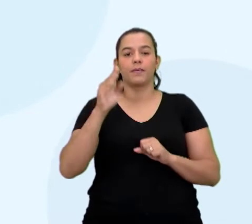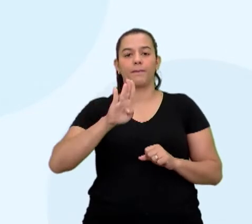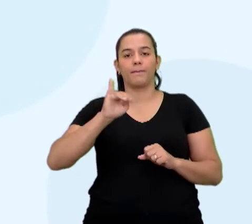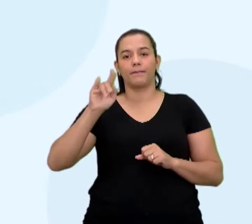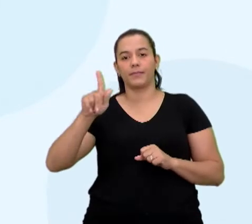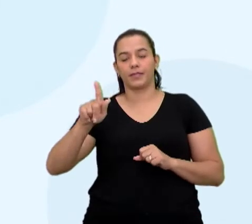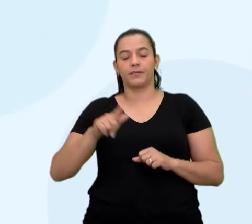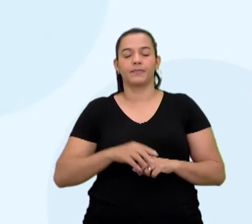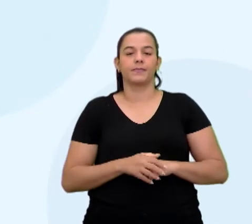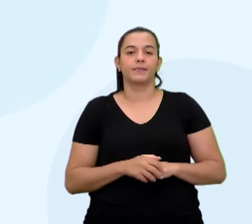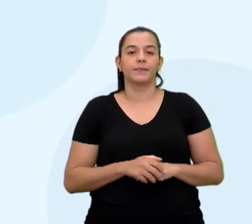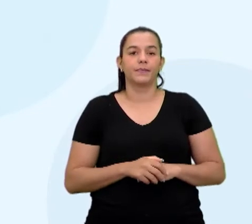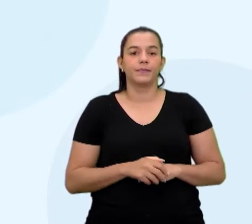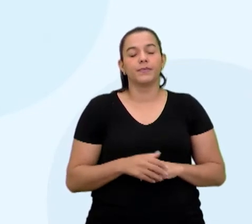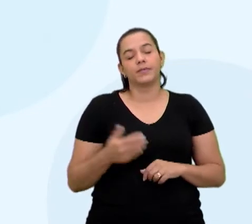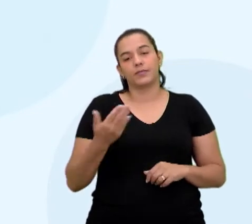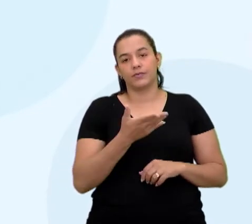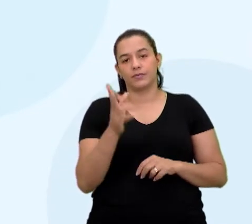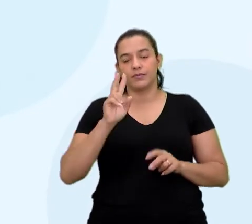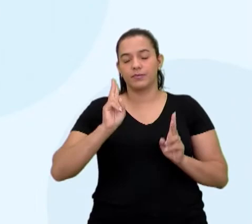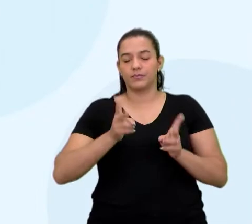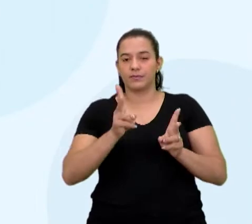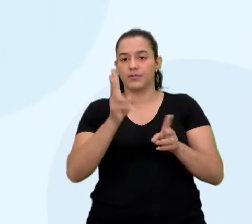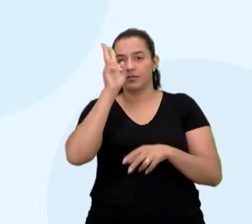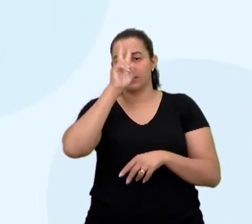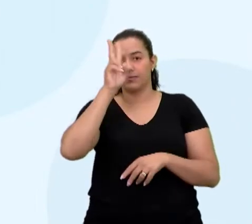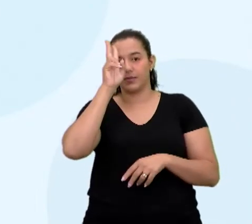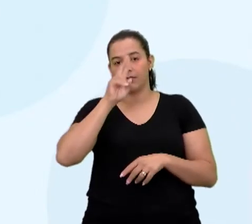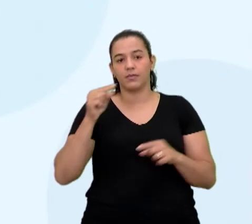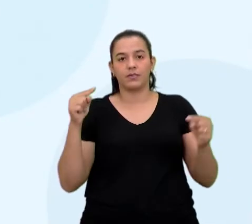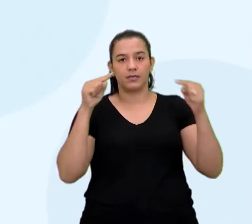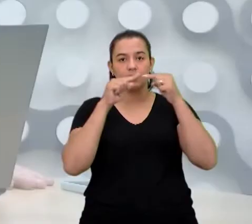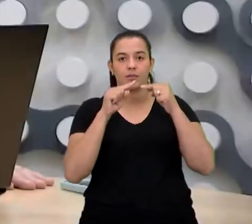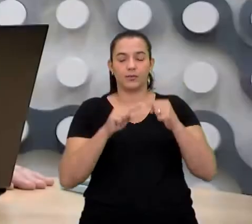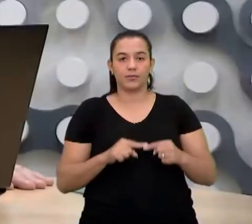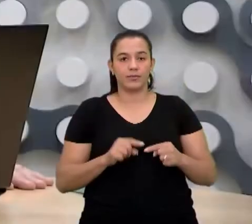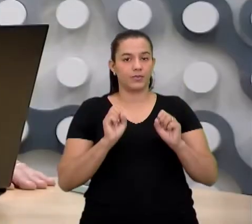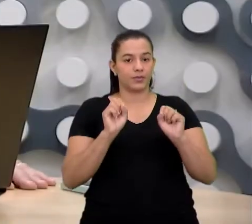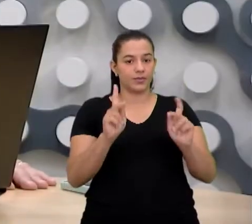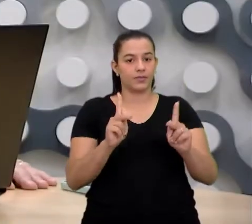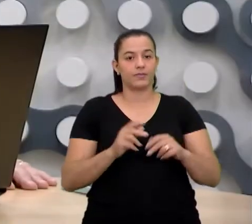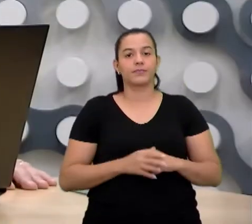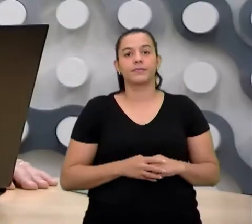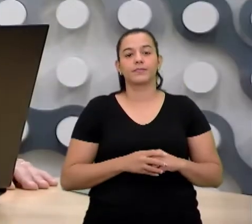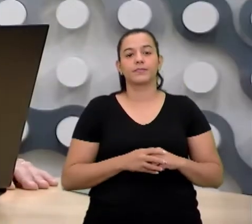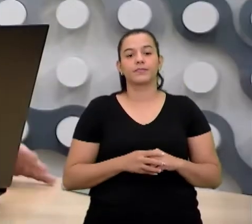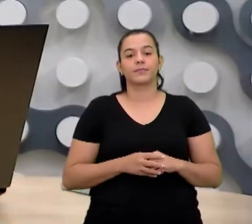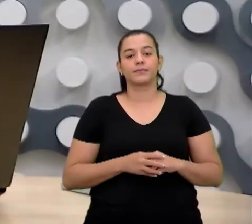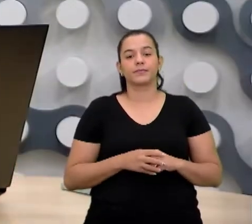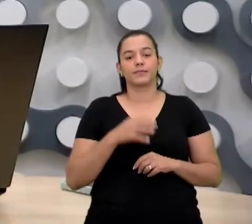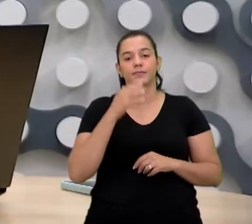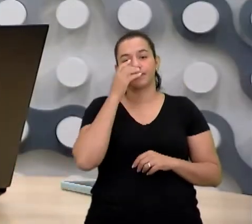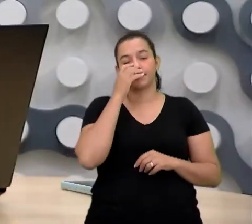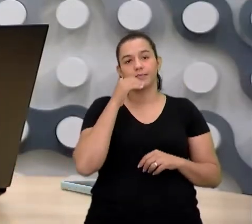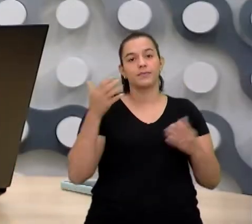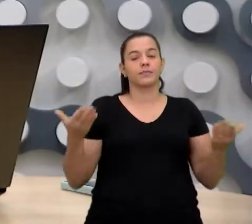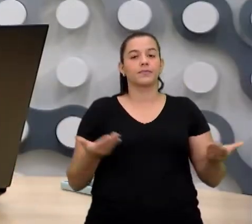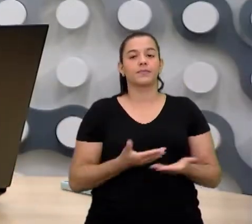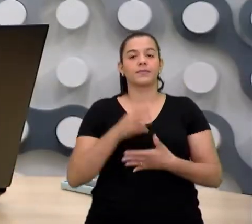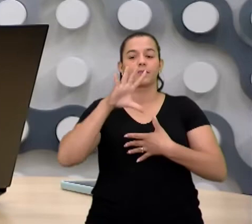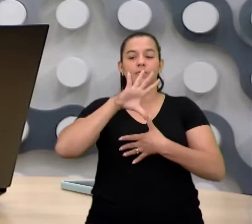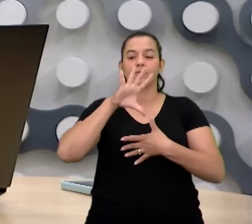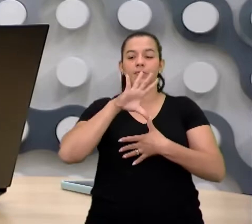tá certo? Então lembrem sempre disso aí, dessa relação. Certo, galera? Vamos lá agora para um mapa geral,